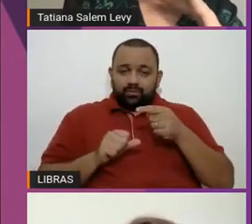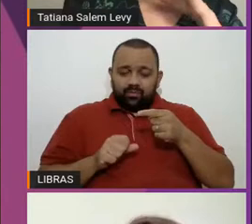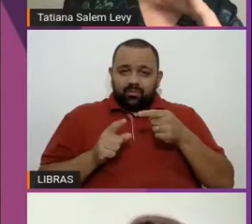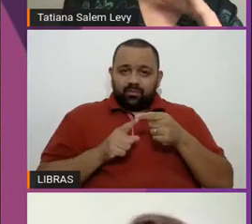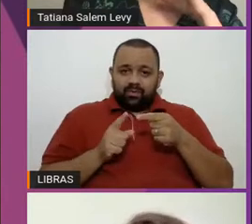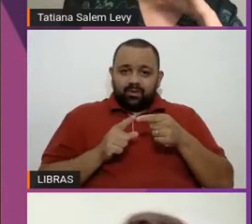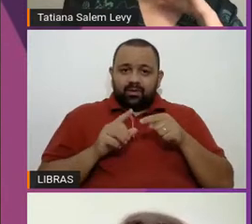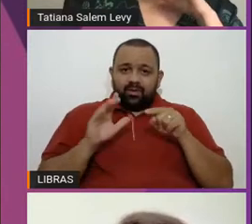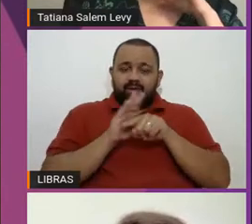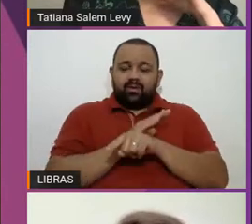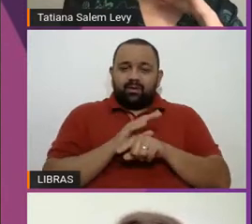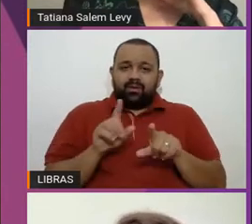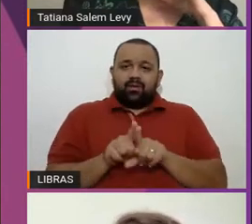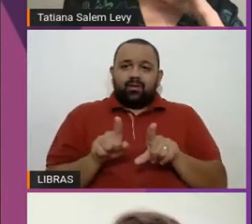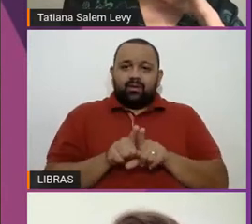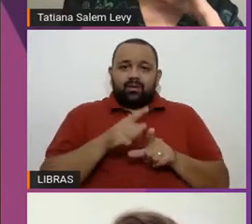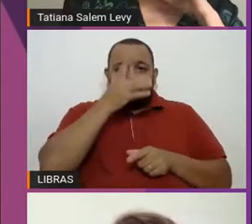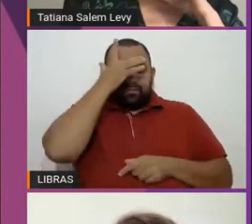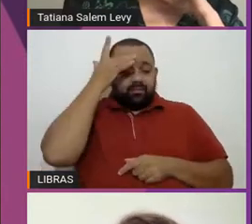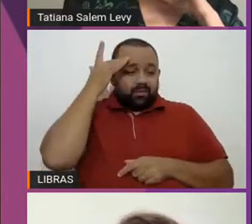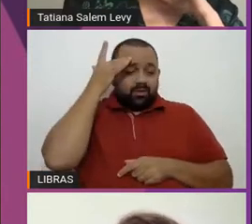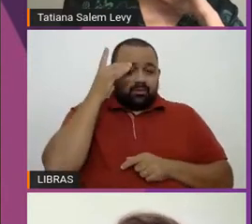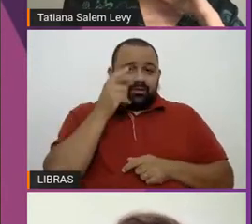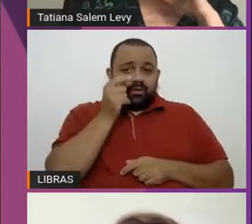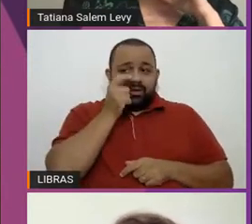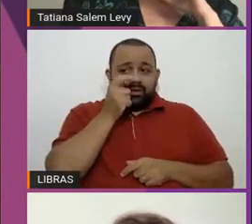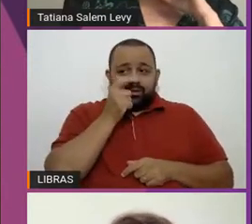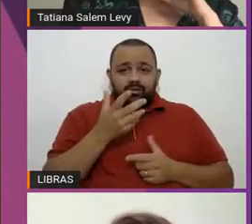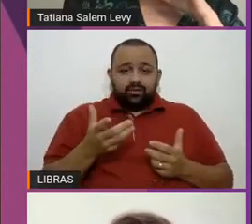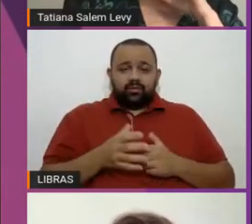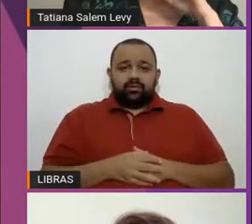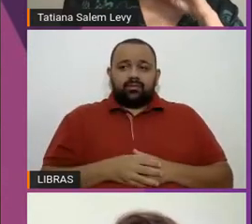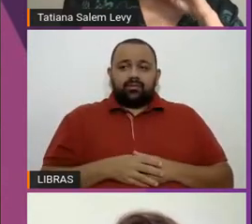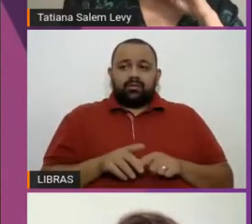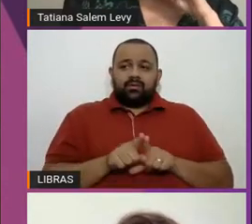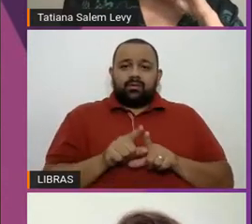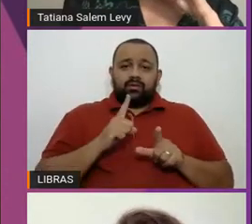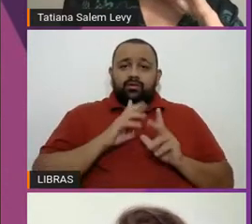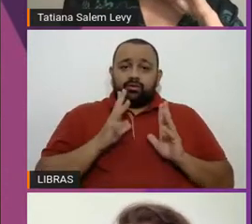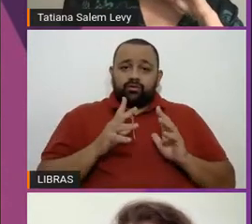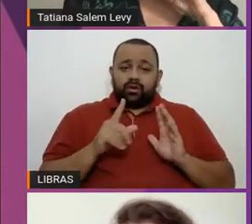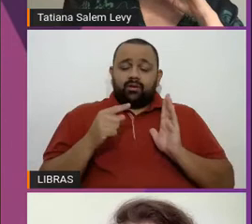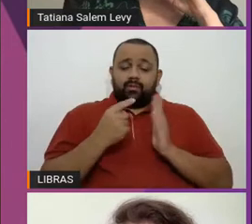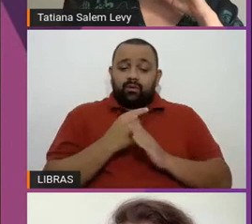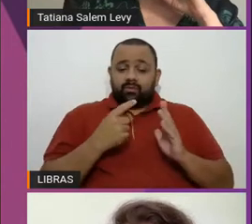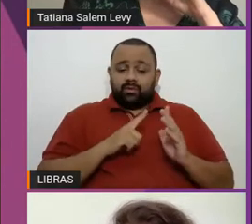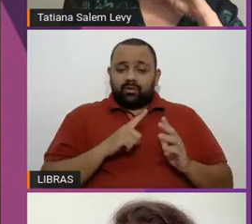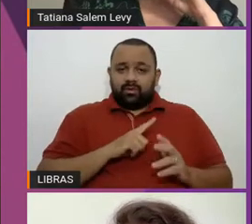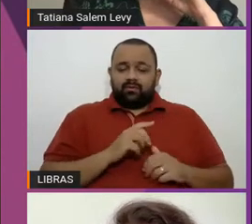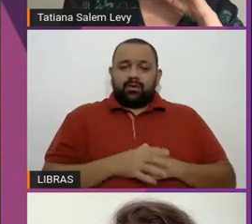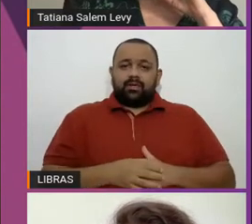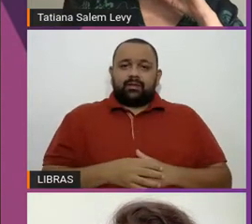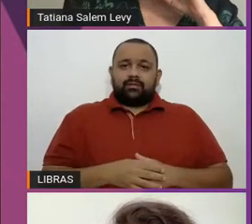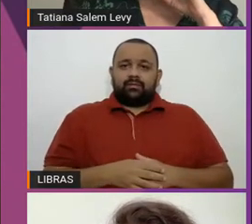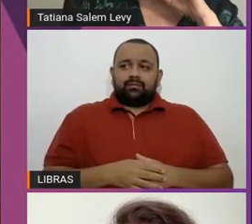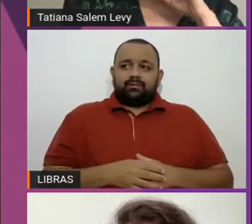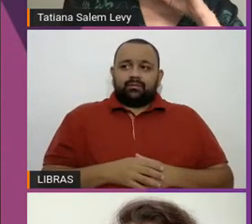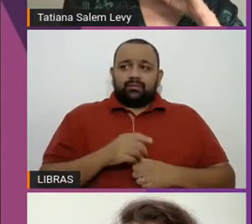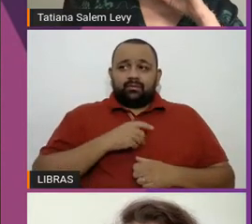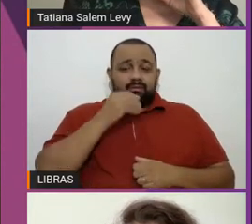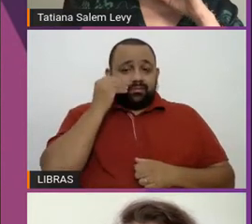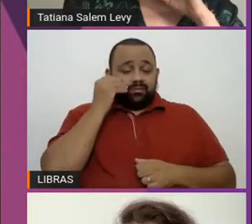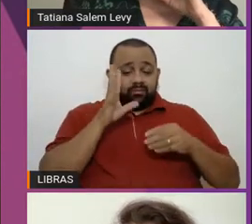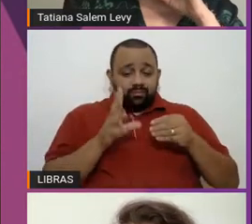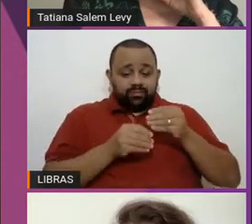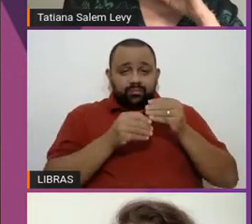abrir para perguntas também das pessoas que têm um assistindo já chegaram algo vou ver se eu consigo